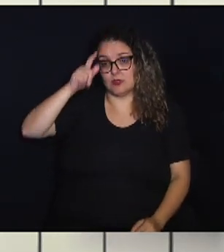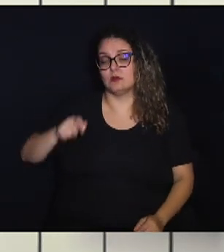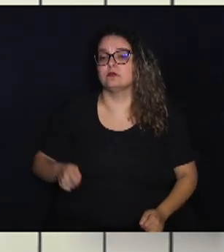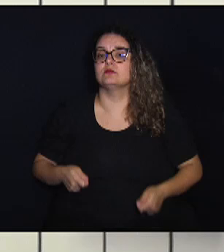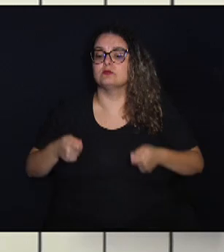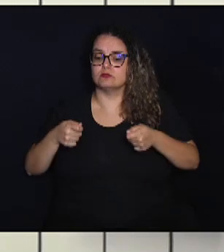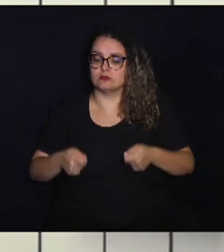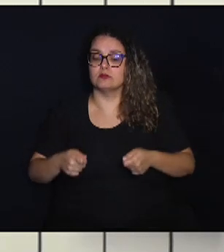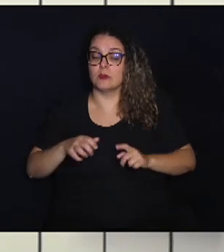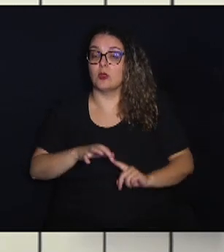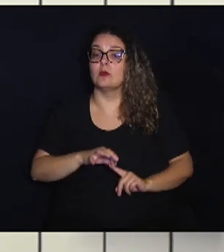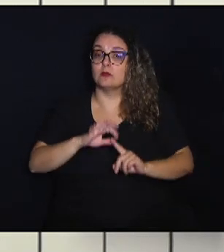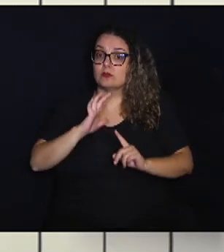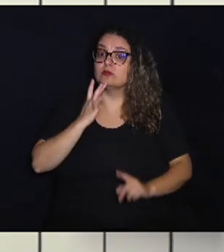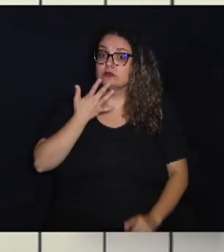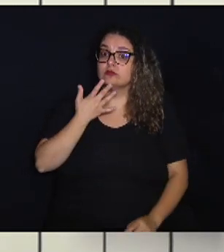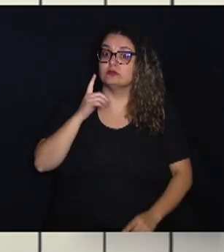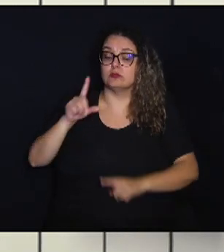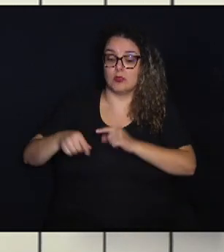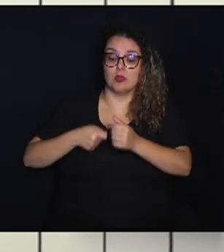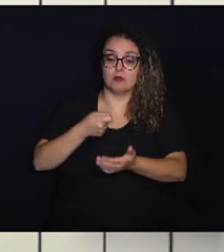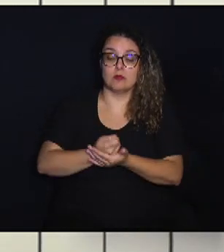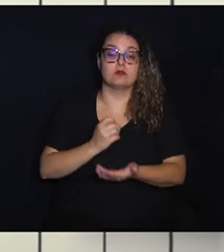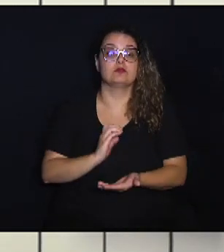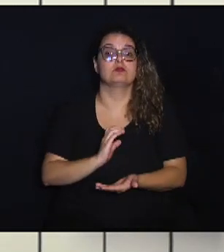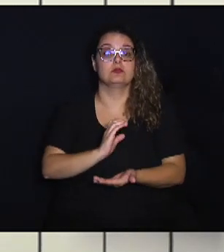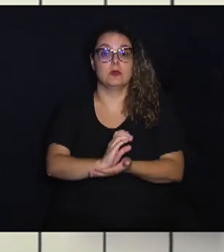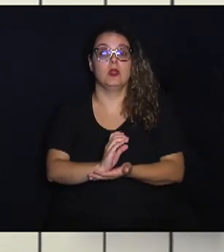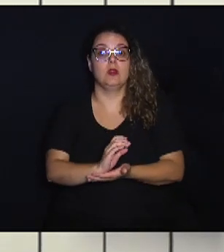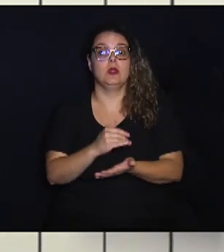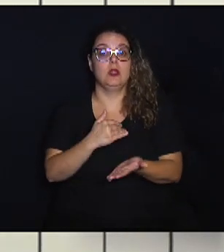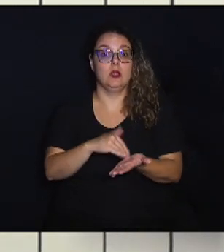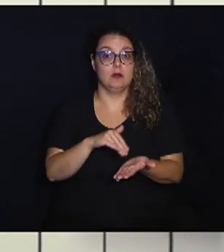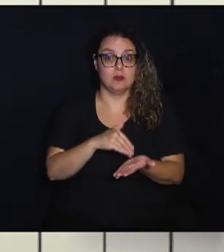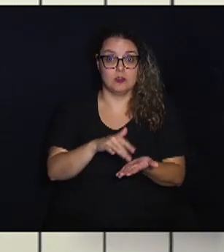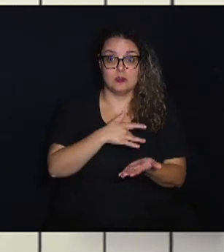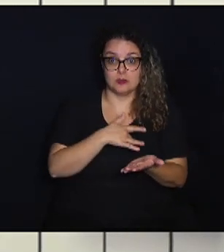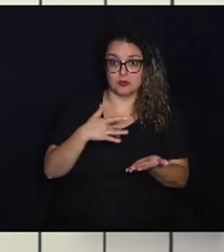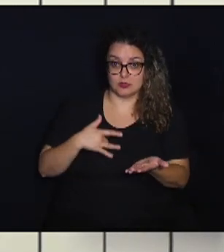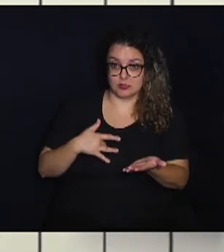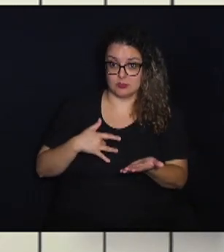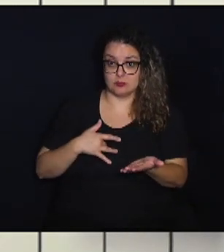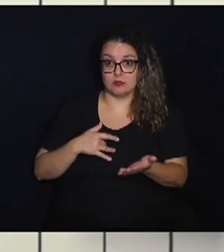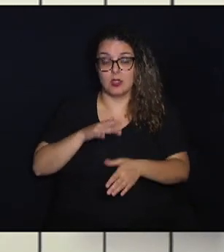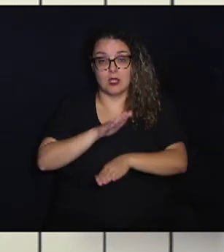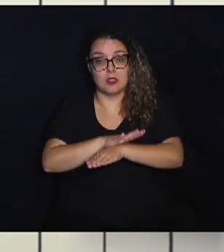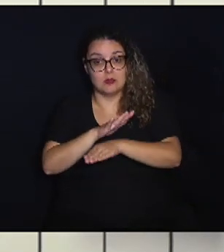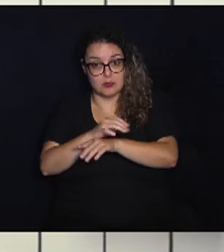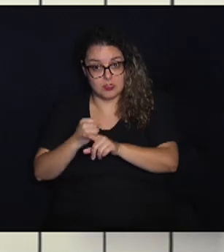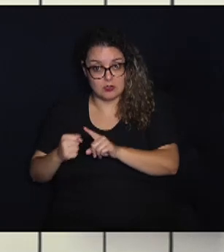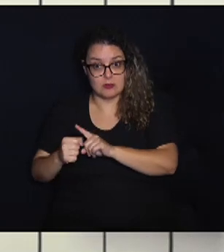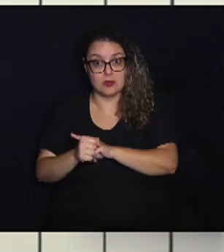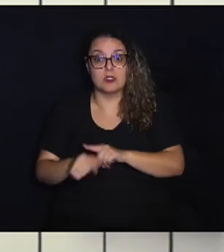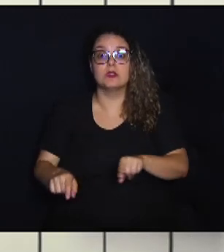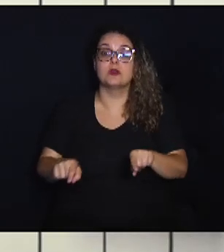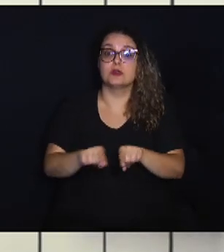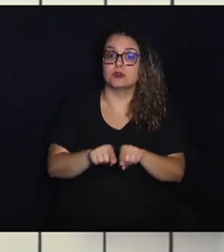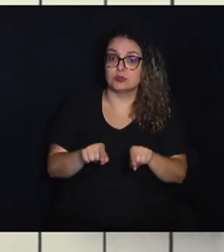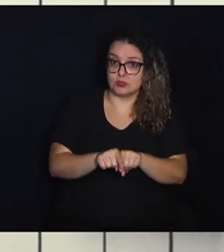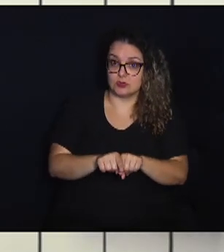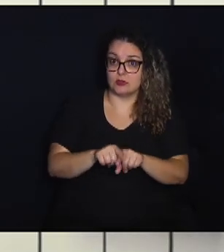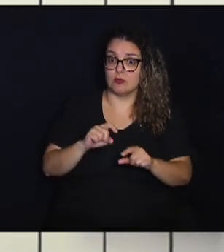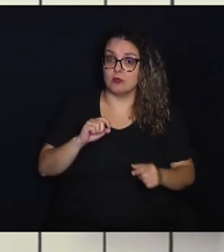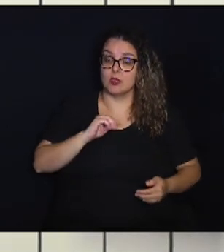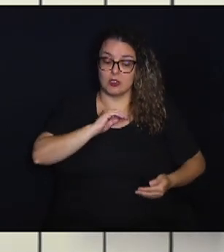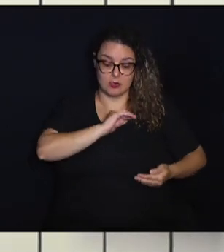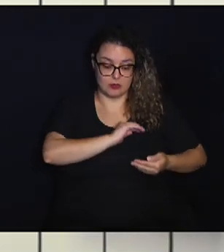como prioridade as emendas impositivas para as secretarias de saúde, assistência social e também para a defesa